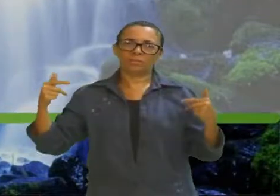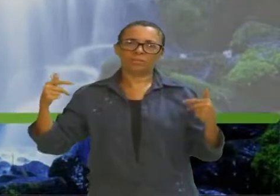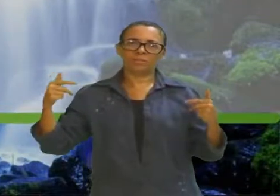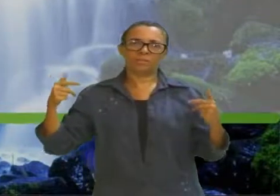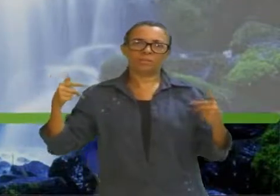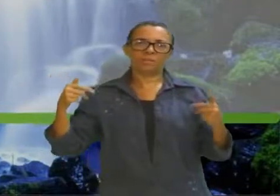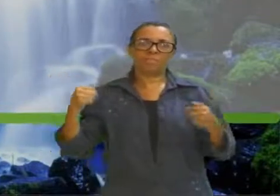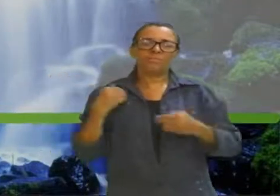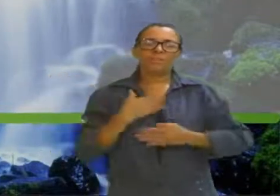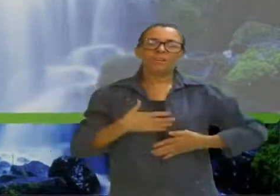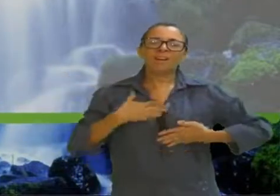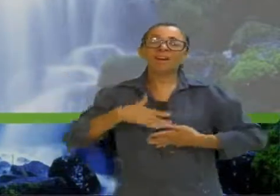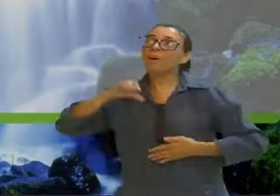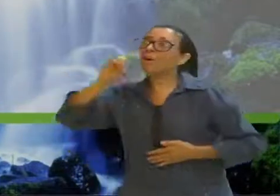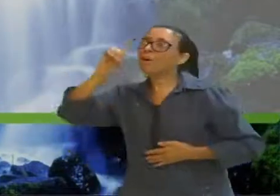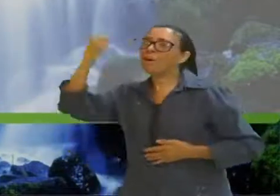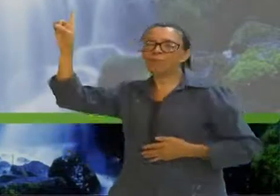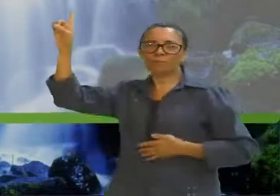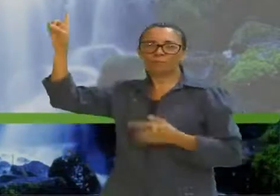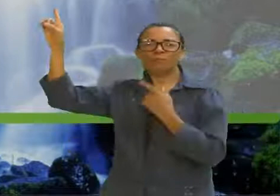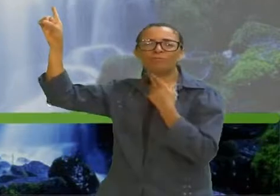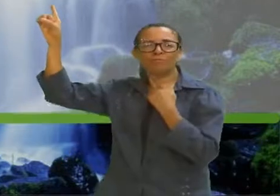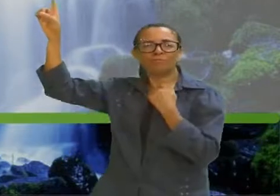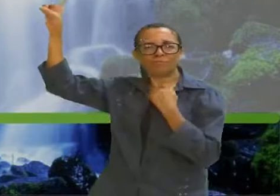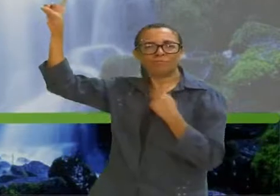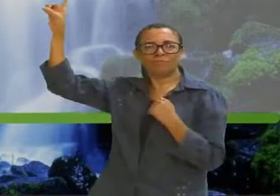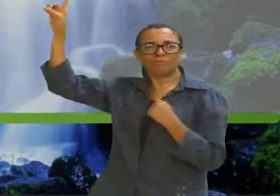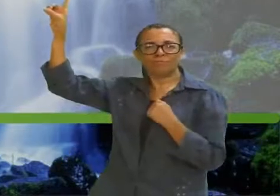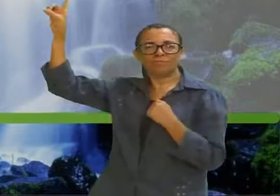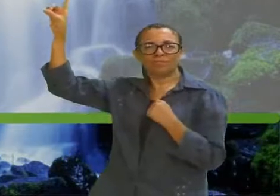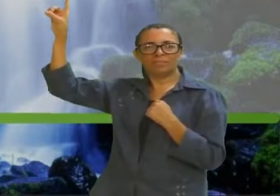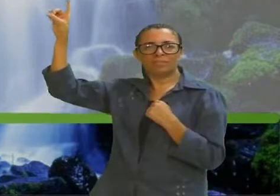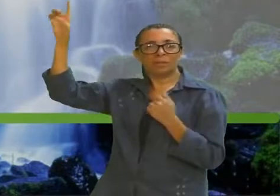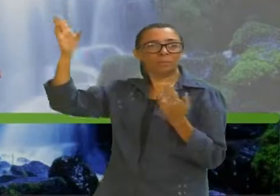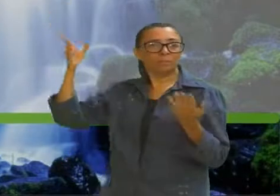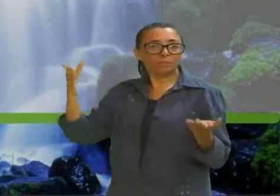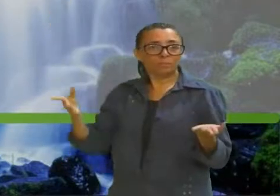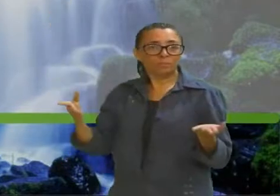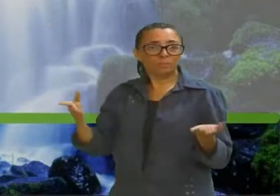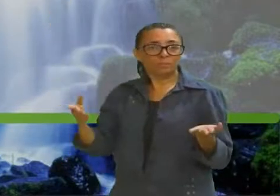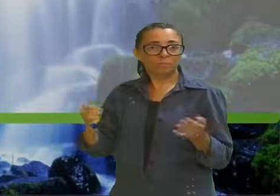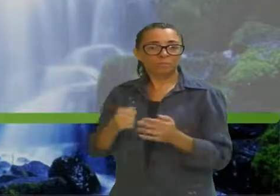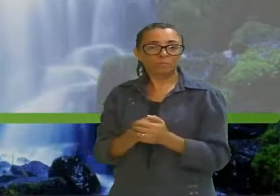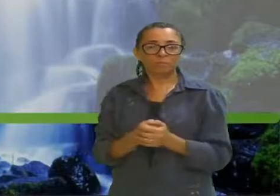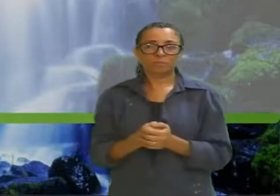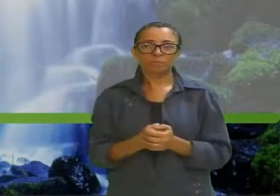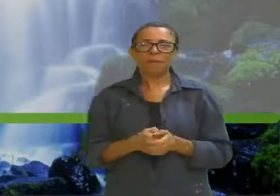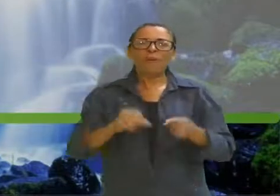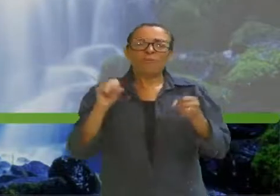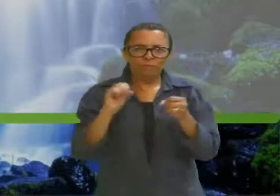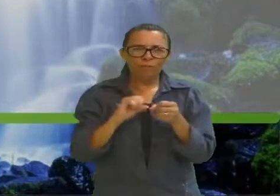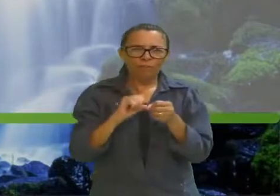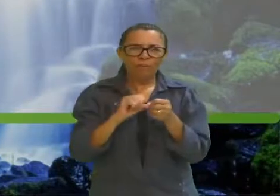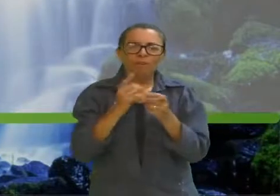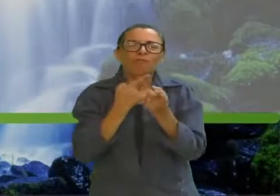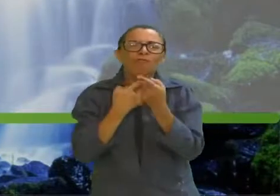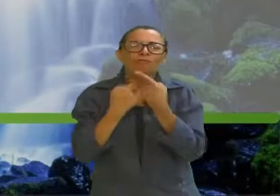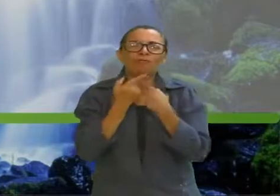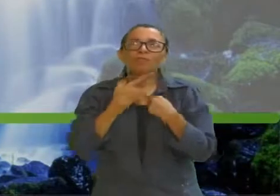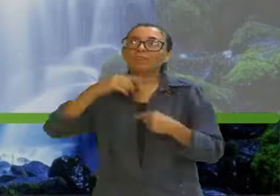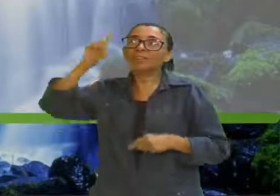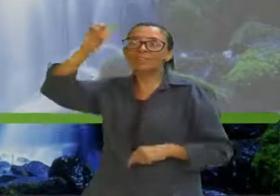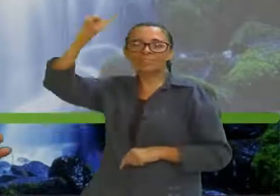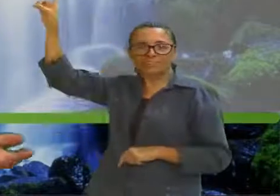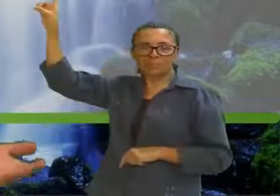oposto à vontade de Deus, então está acontecendo que a minha fé ela é morta, né?